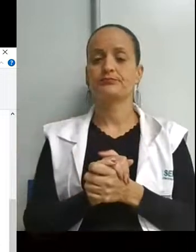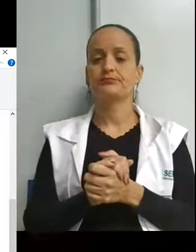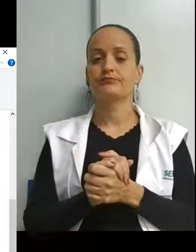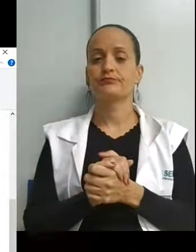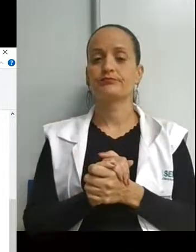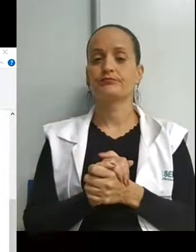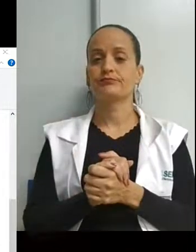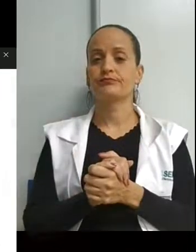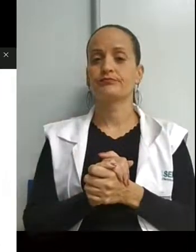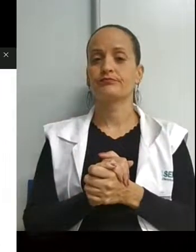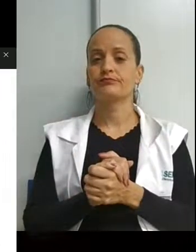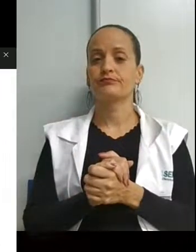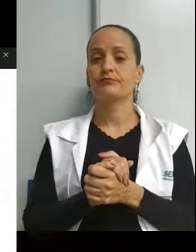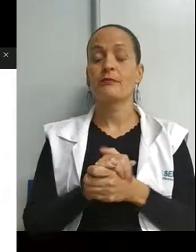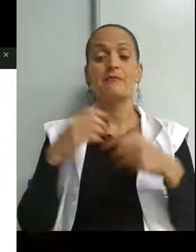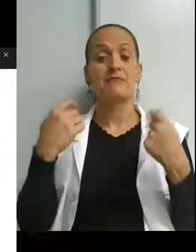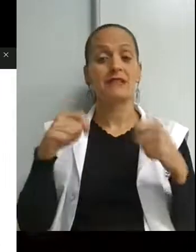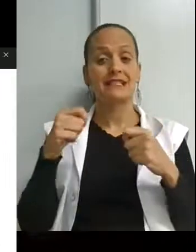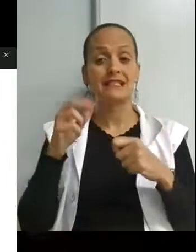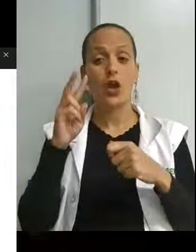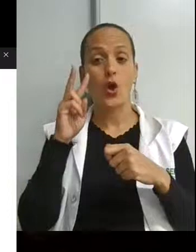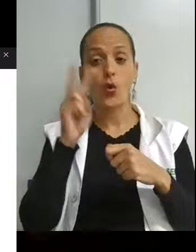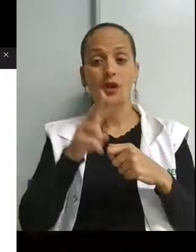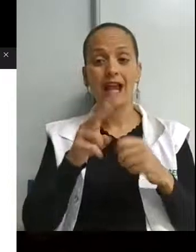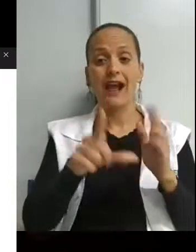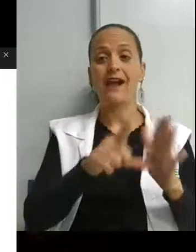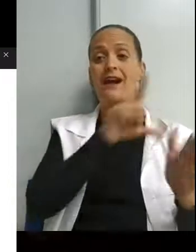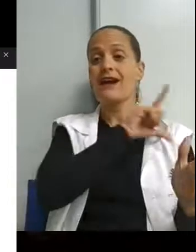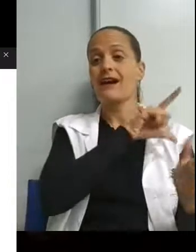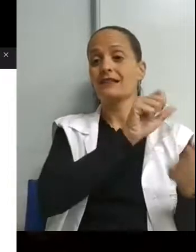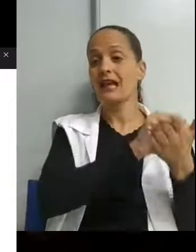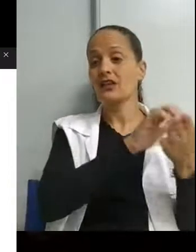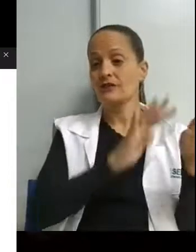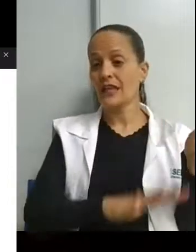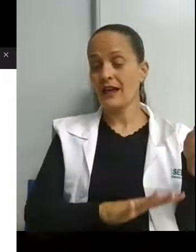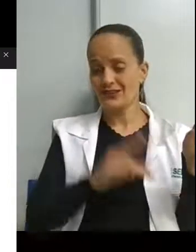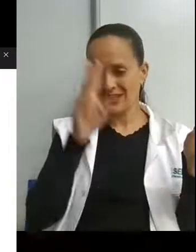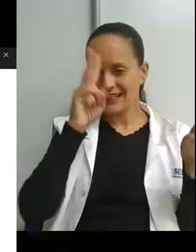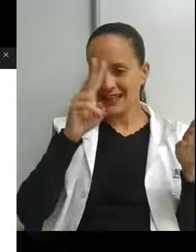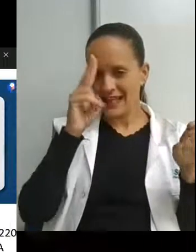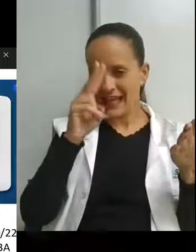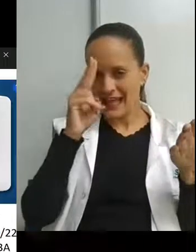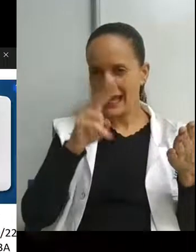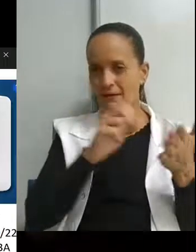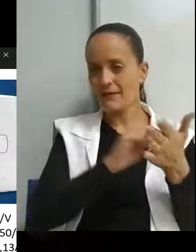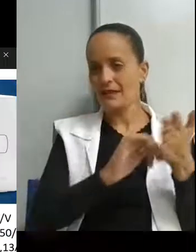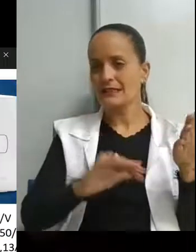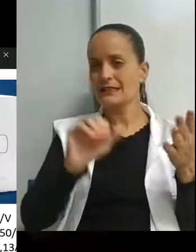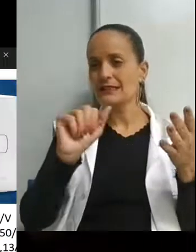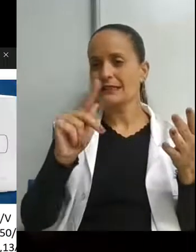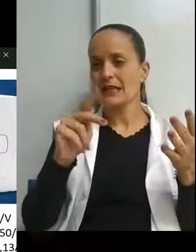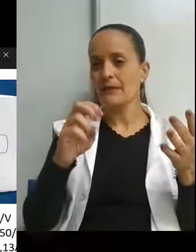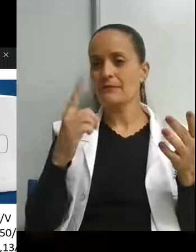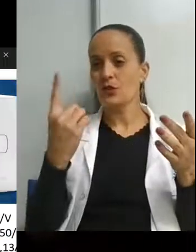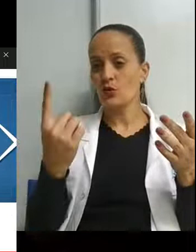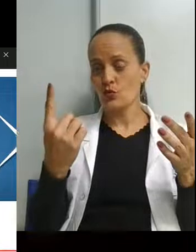olhadinha no que a gente já fez, o circuito das luminárias é esse aqui, ó. É o que a gente resolveu lá na